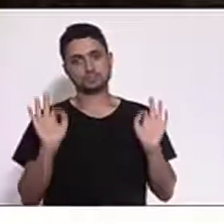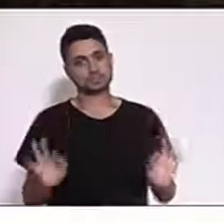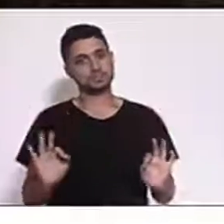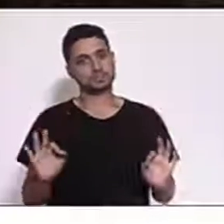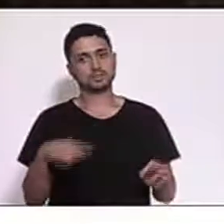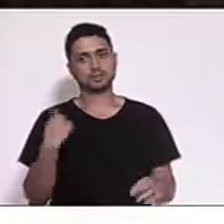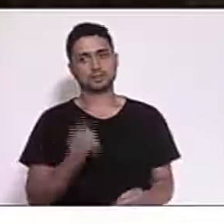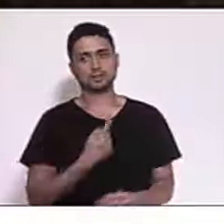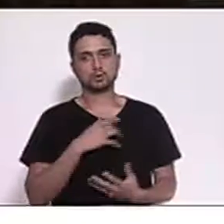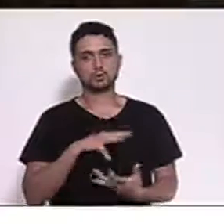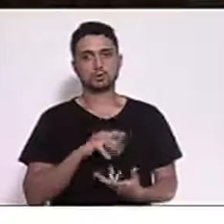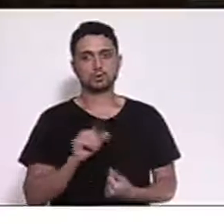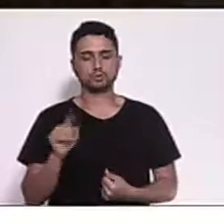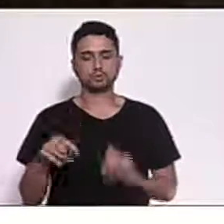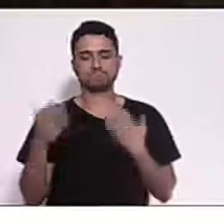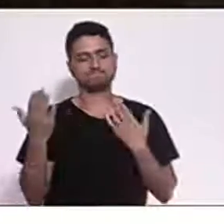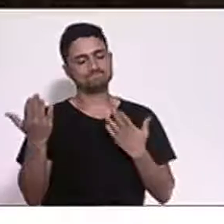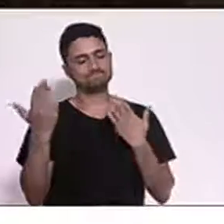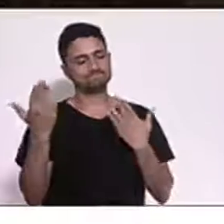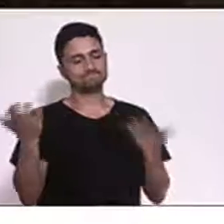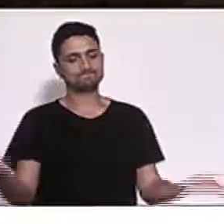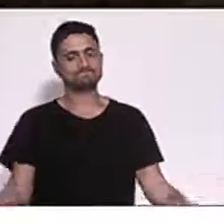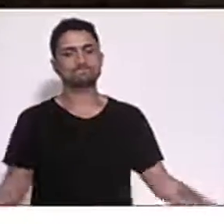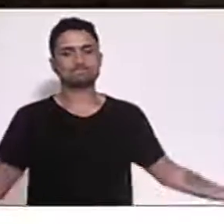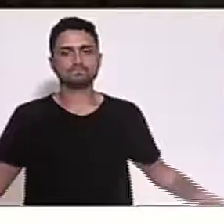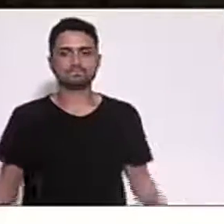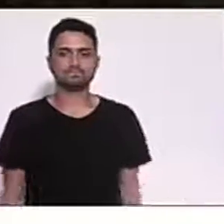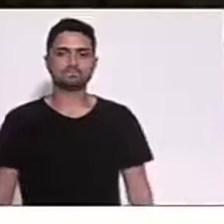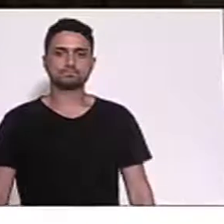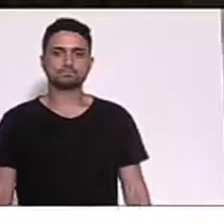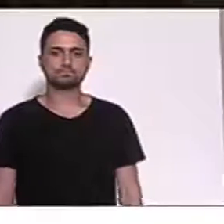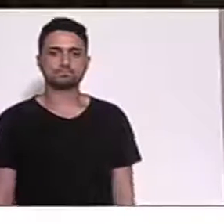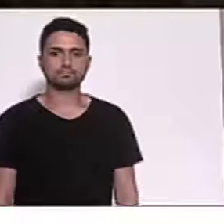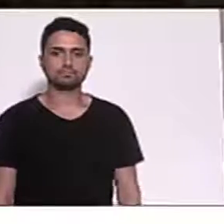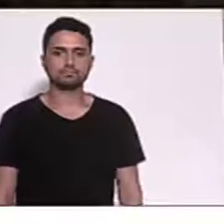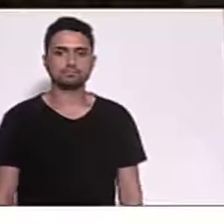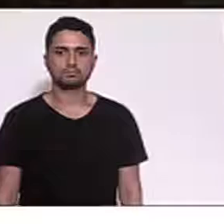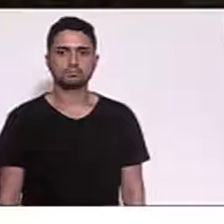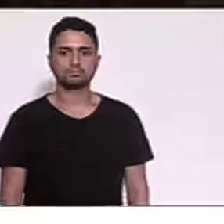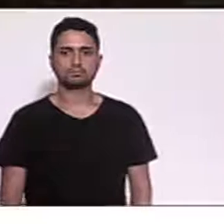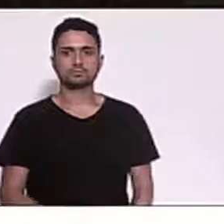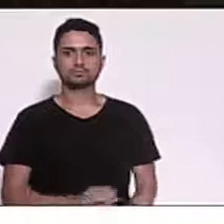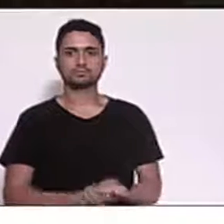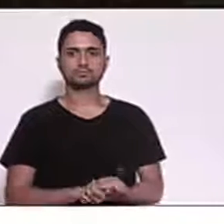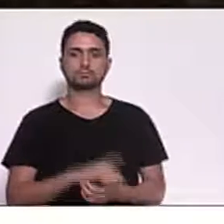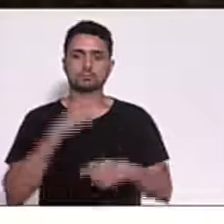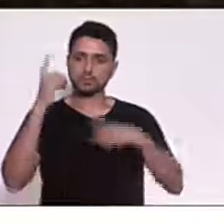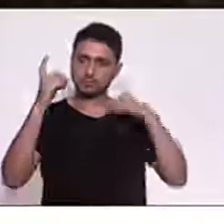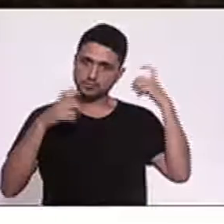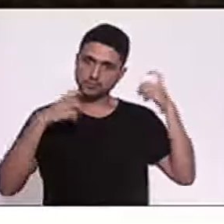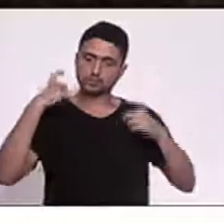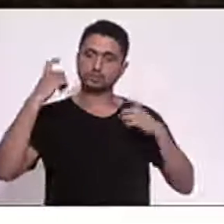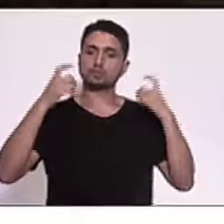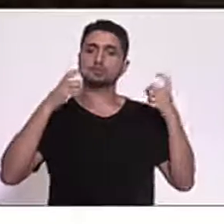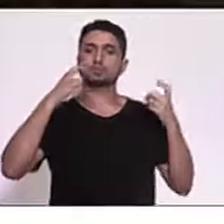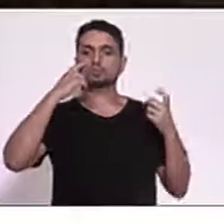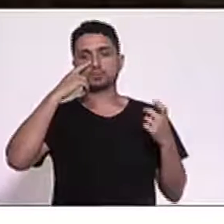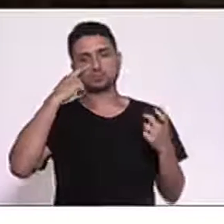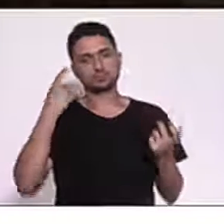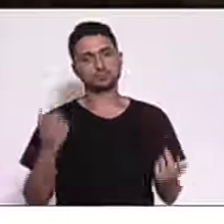das incertezas. E isto daí nos preocupa